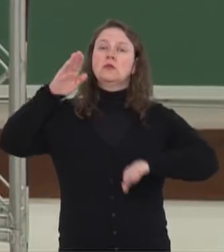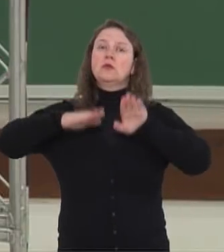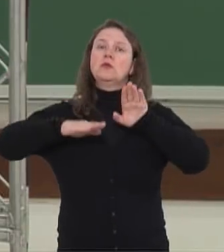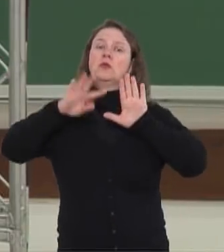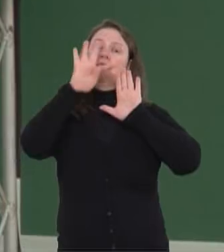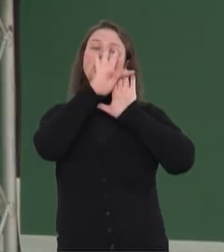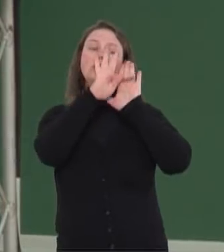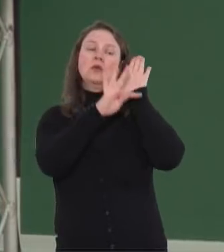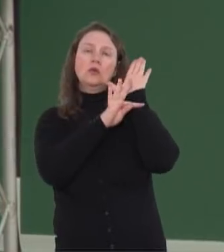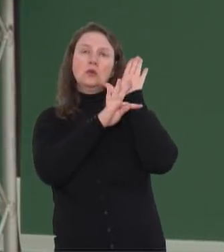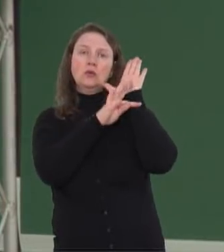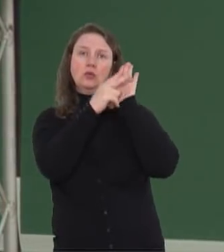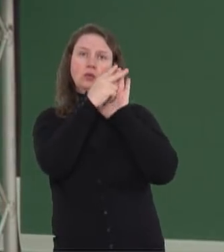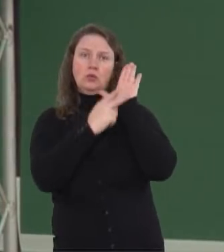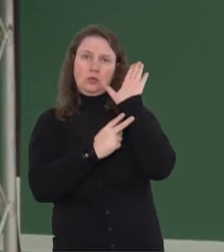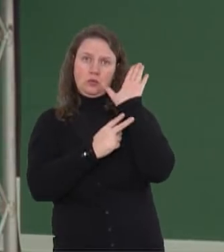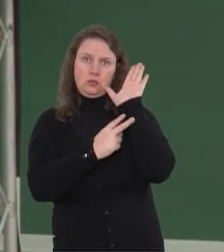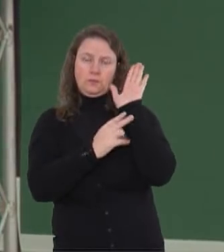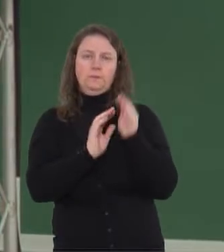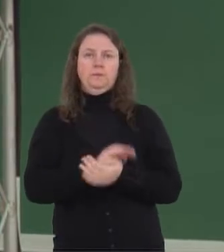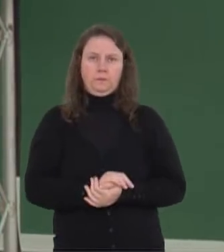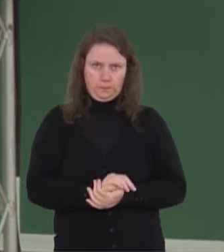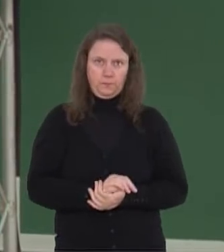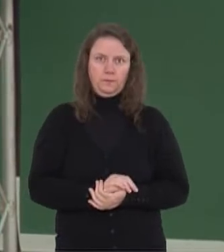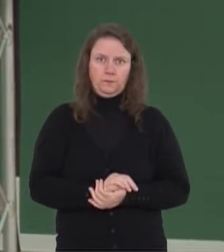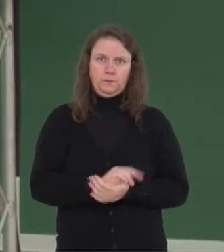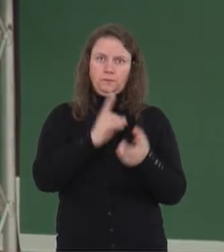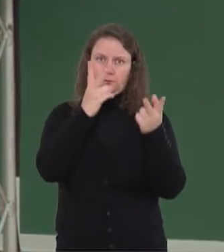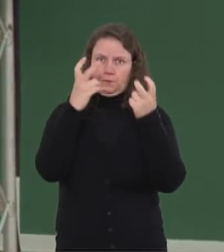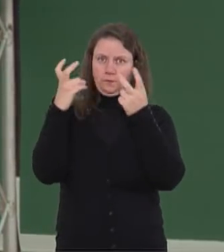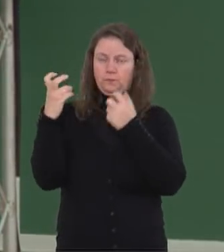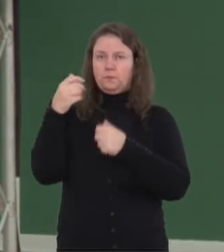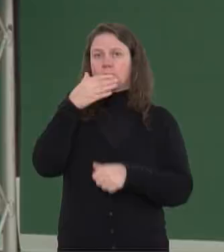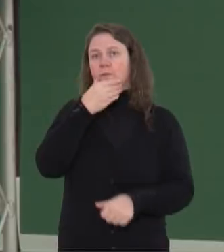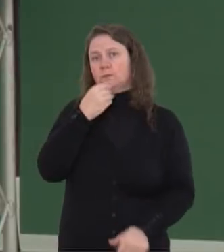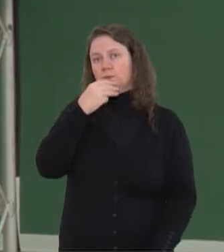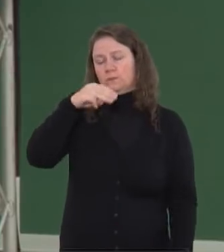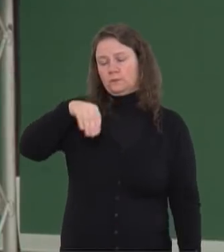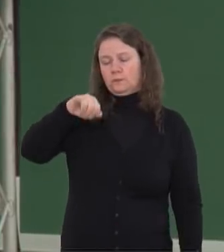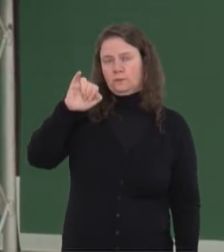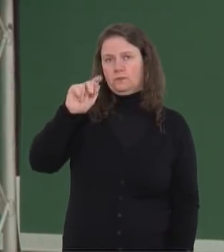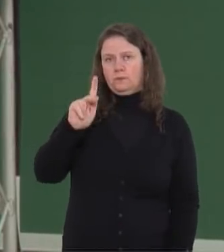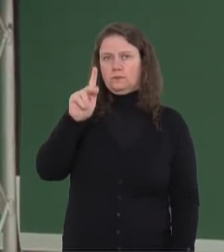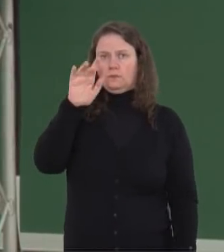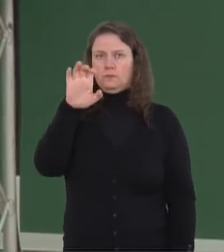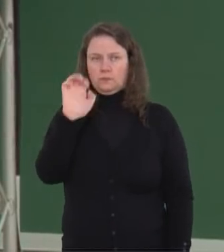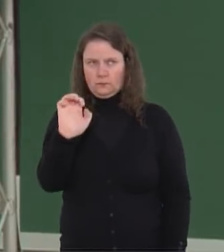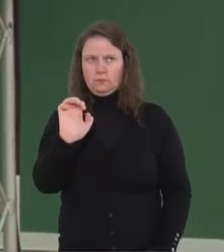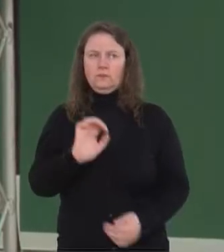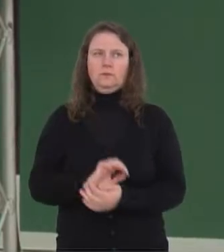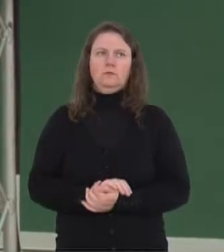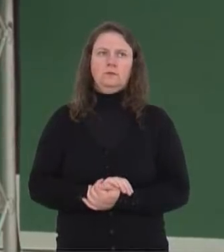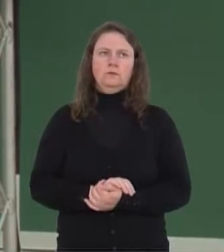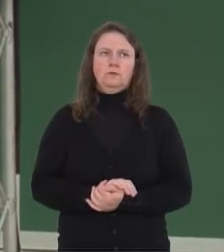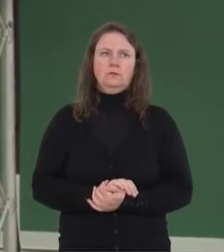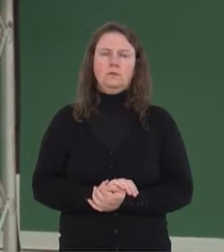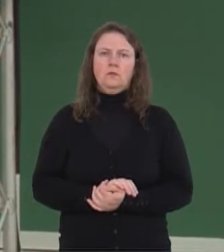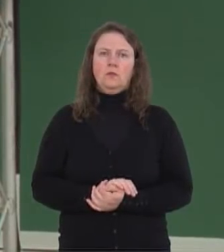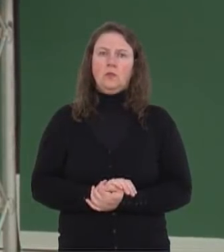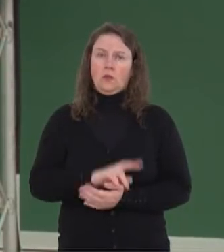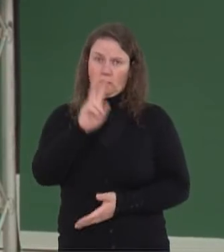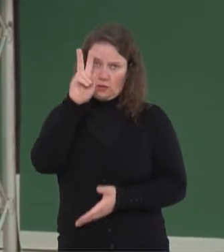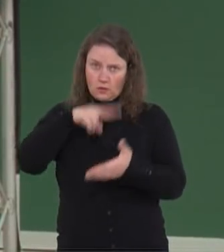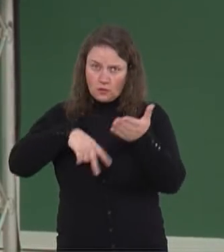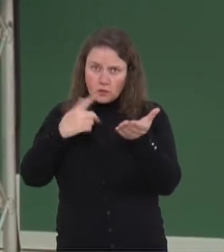do Mike. O que eu quero que vocês percebam? Mike reads Chinese books. O Mike, ele